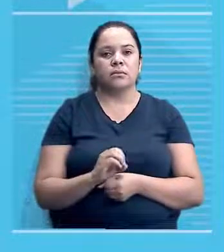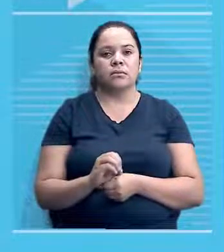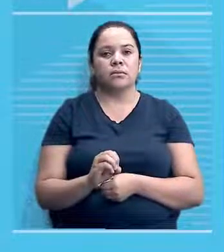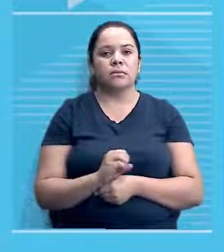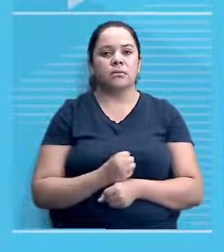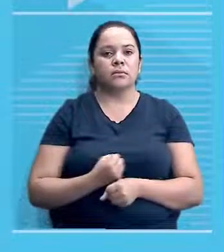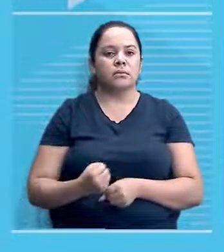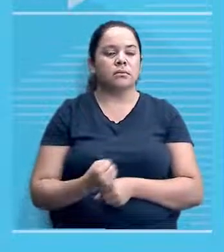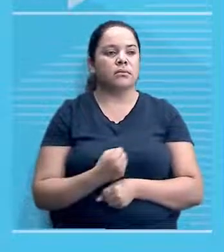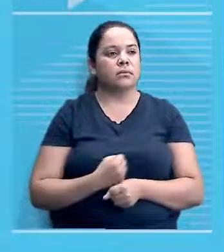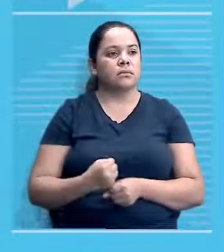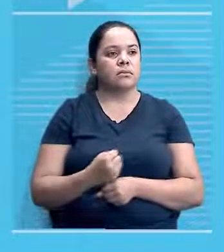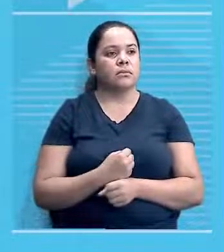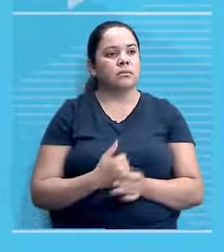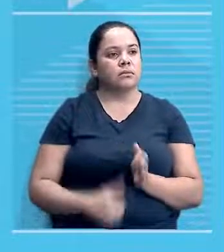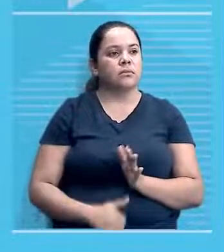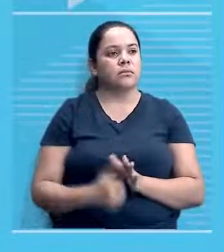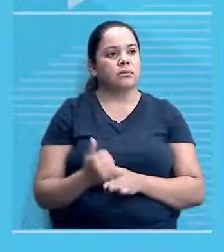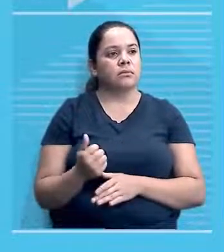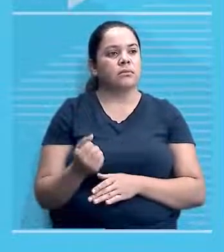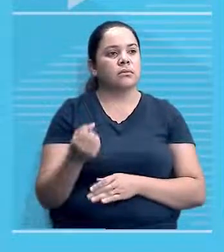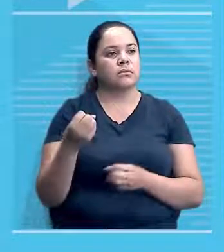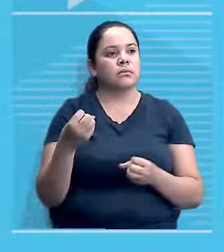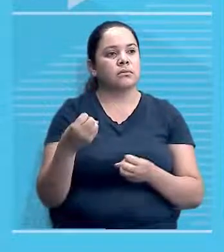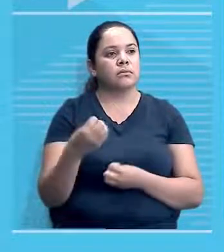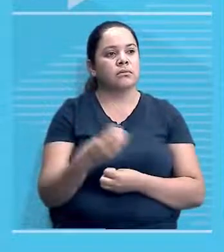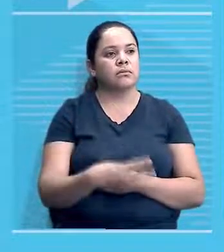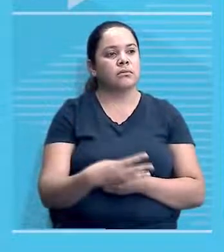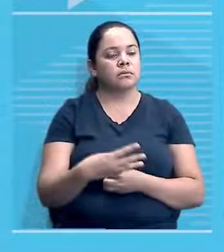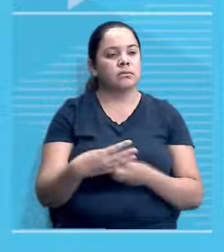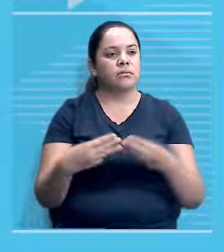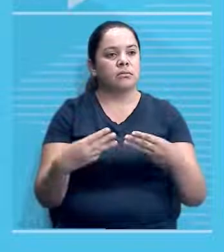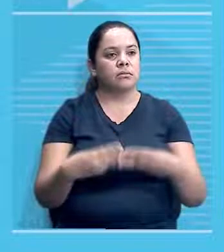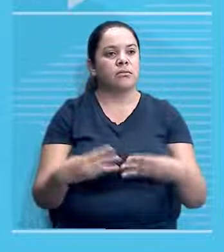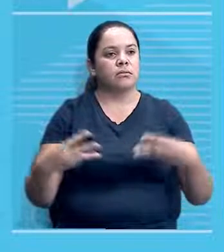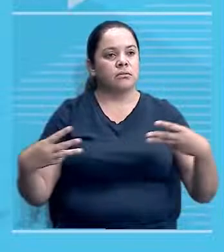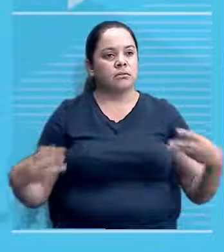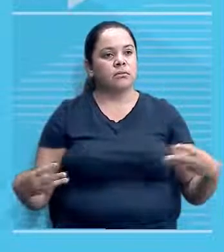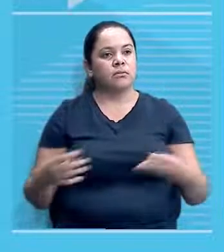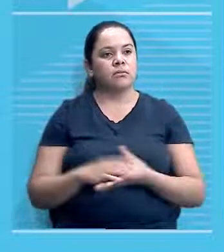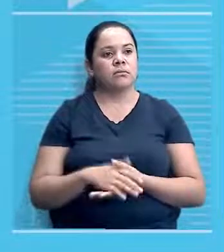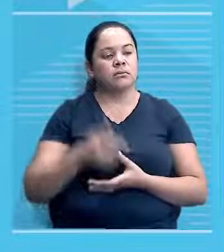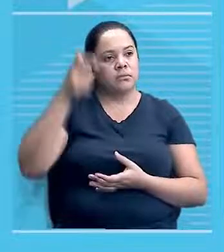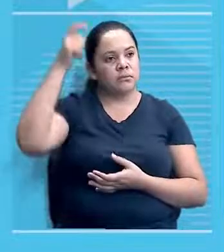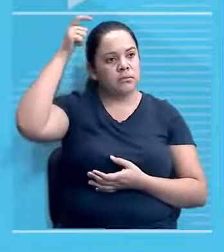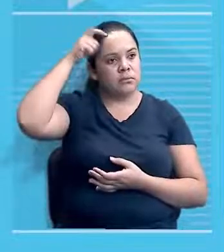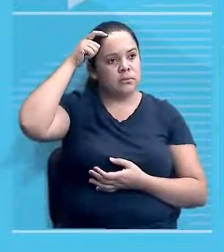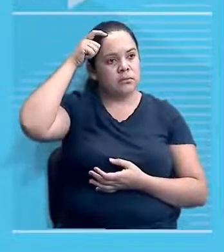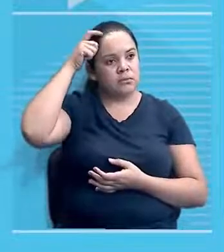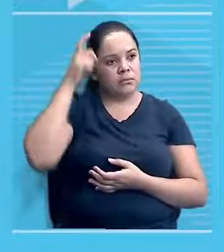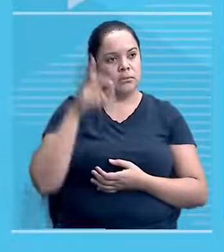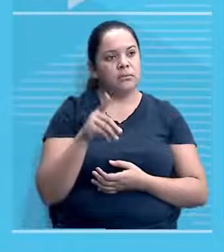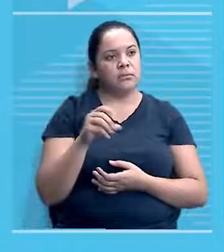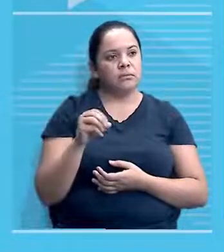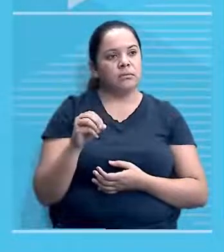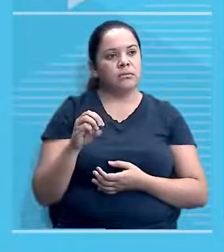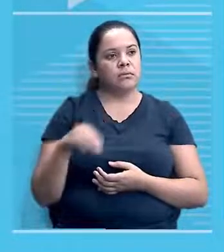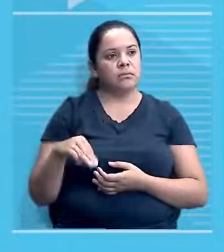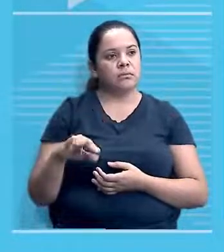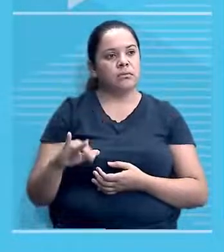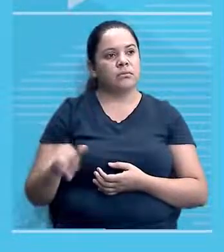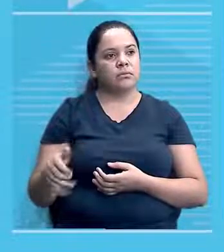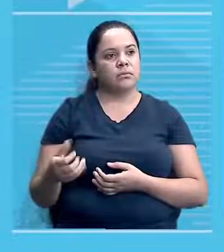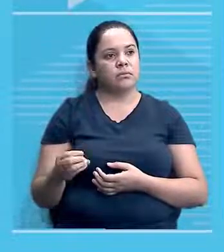do Rei Dom José i Você tá lembrado quem é que assume quando o Rei Dom José